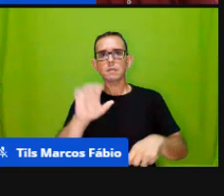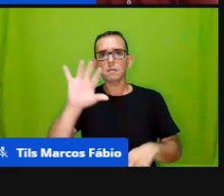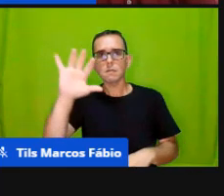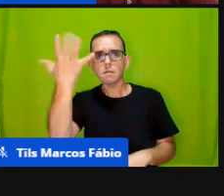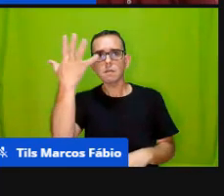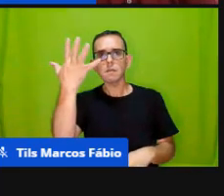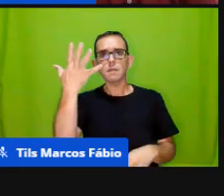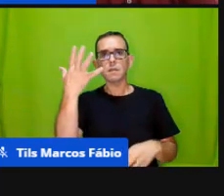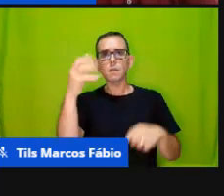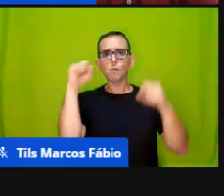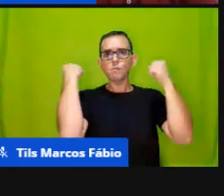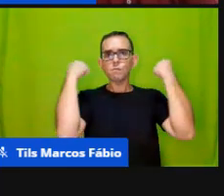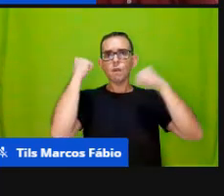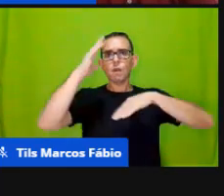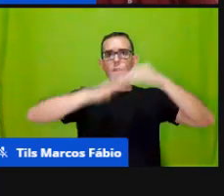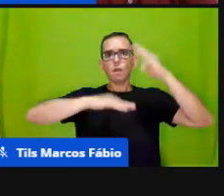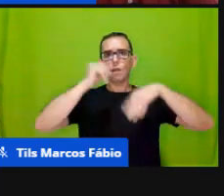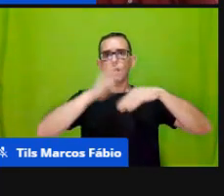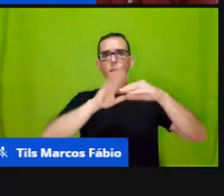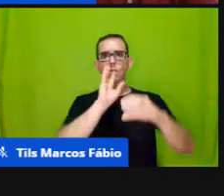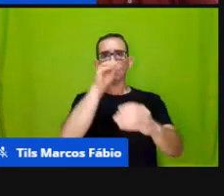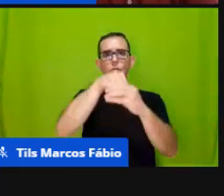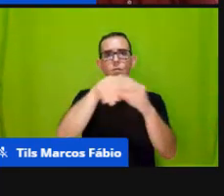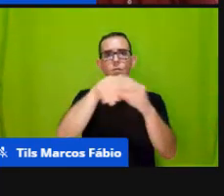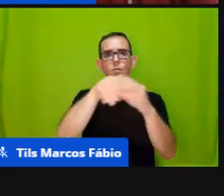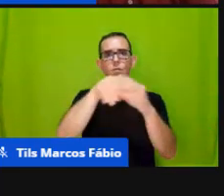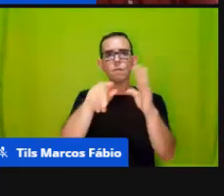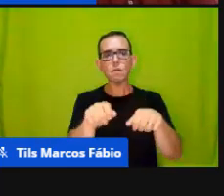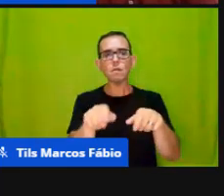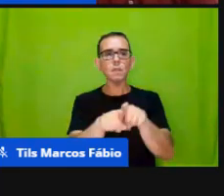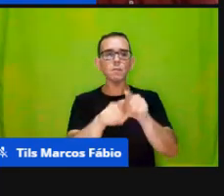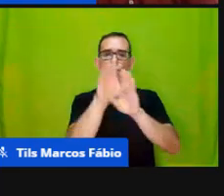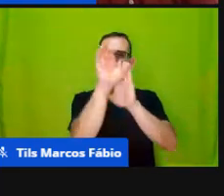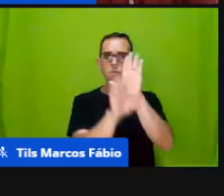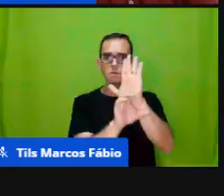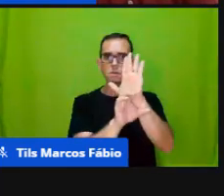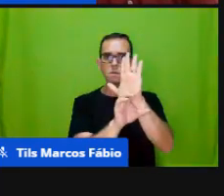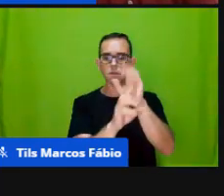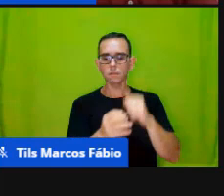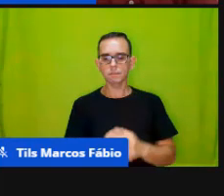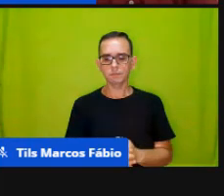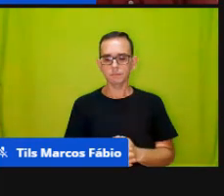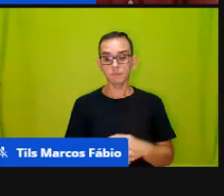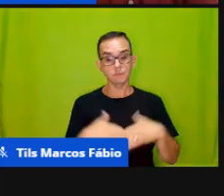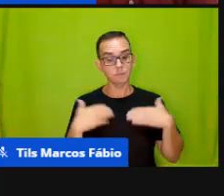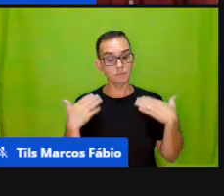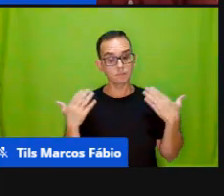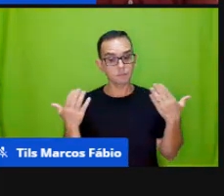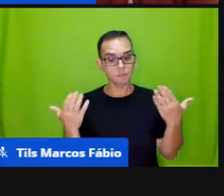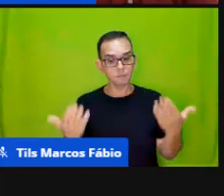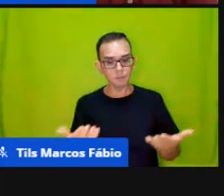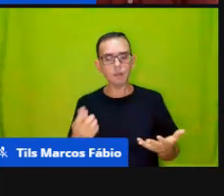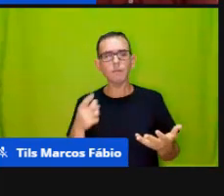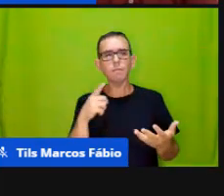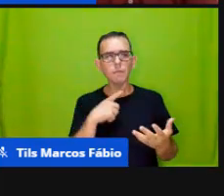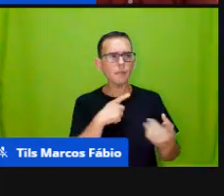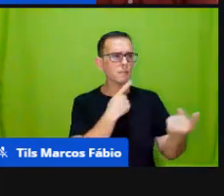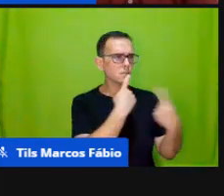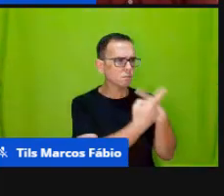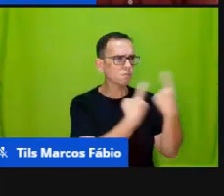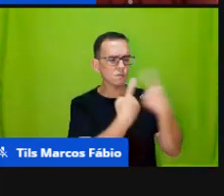o esporte escolar e curricular. Pois bem, houve várias